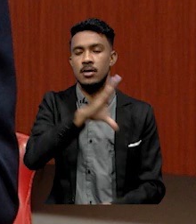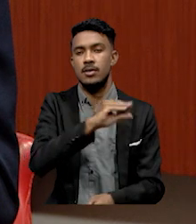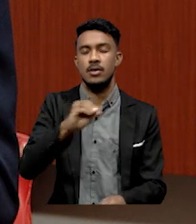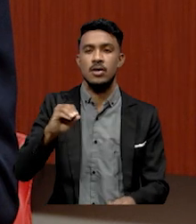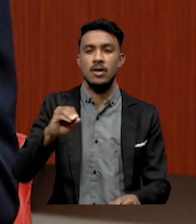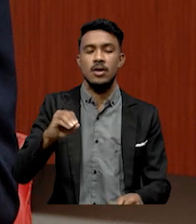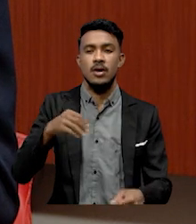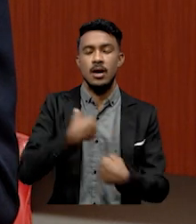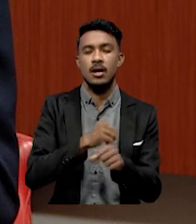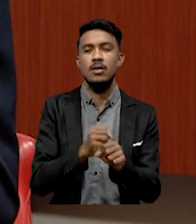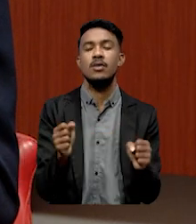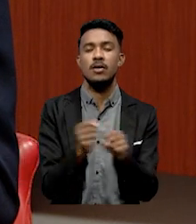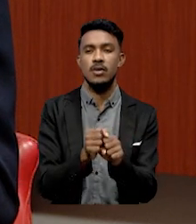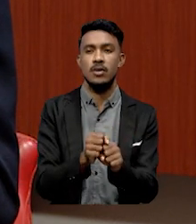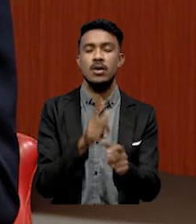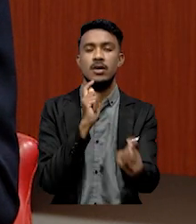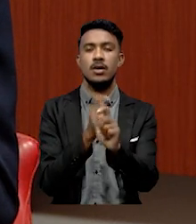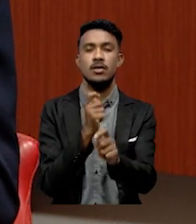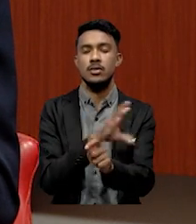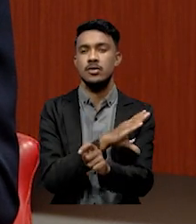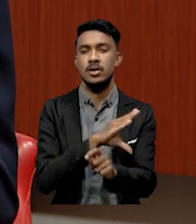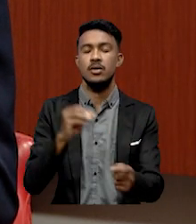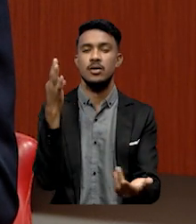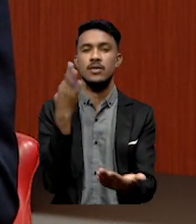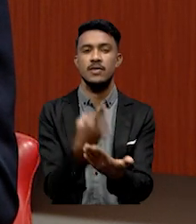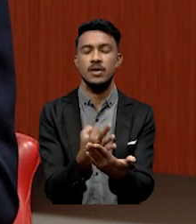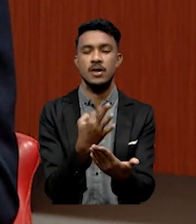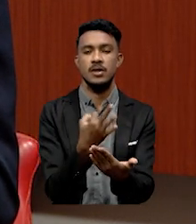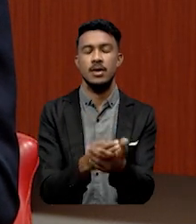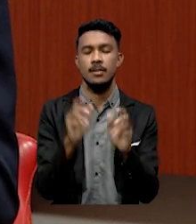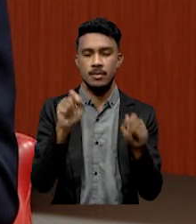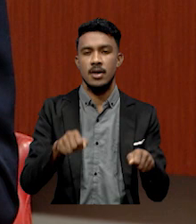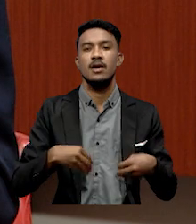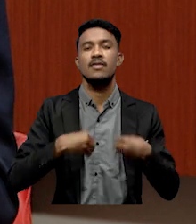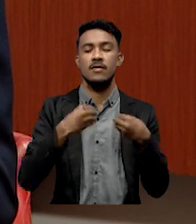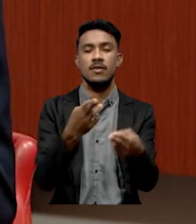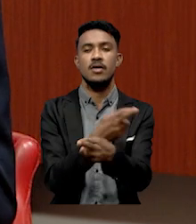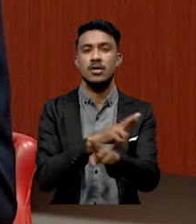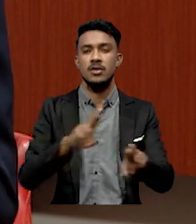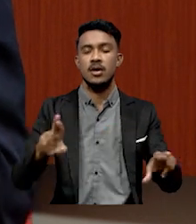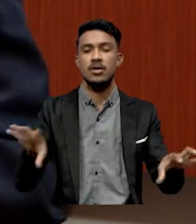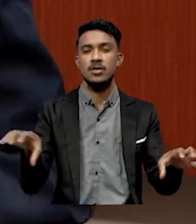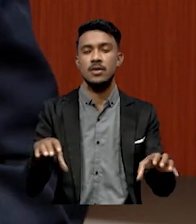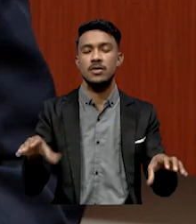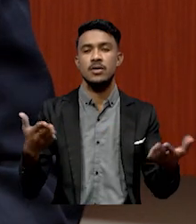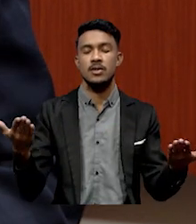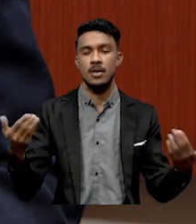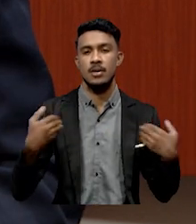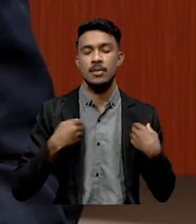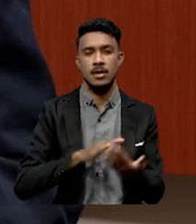tecnologia, combina com isso são finanças. E né, foi o resultado empregado no né,